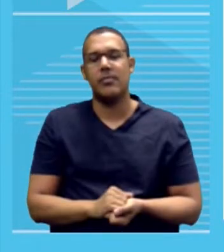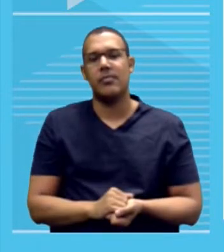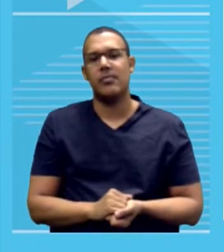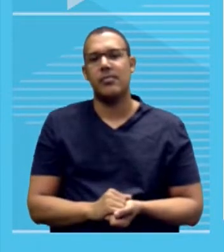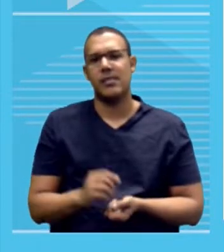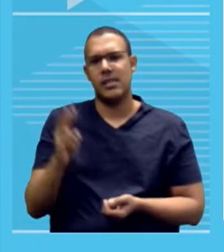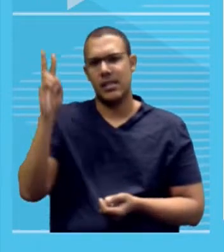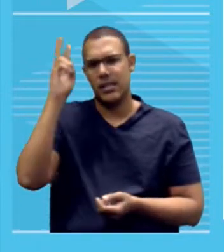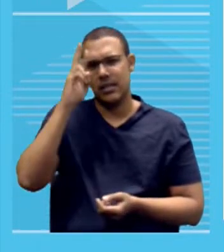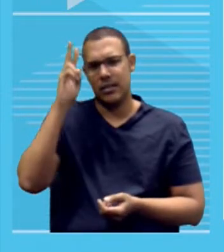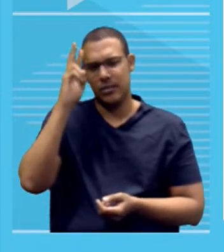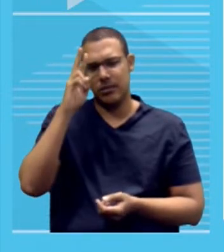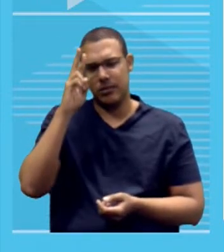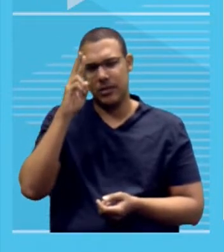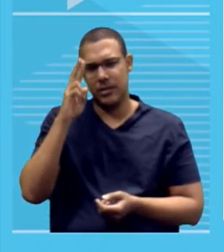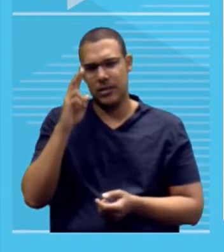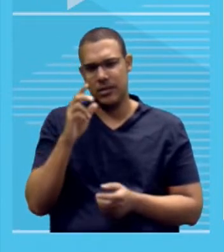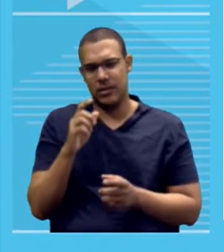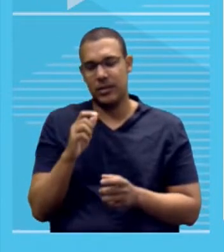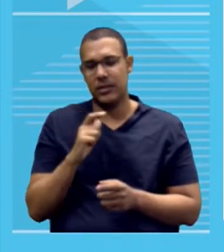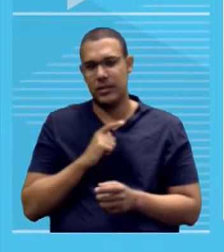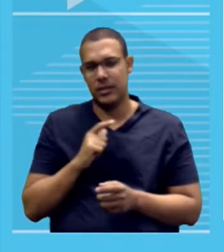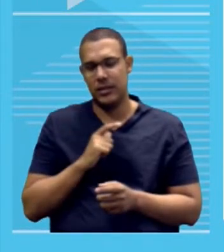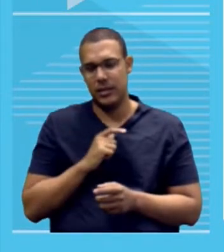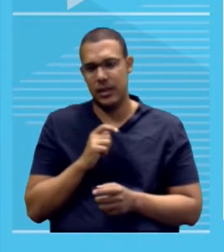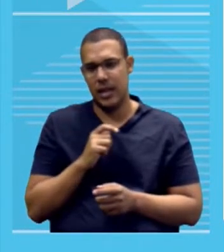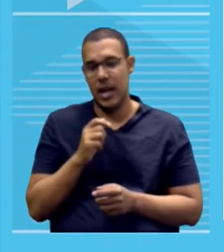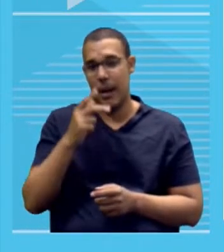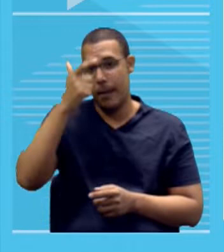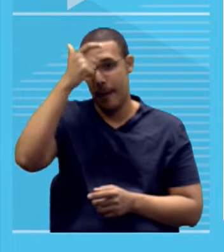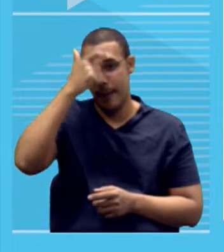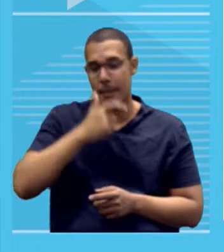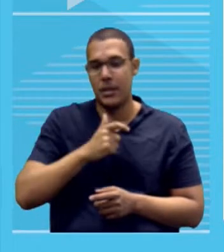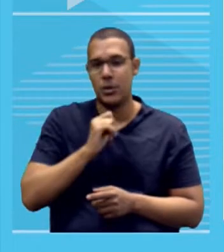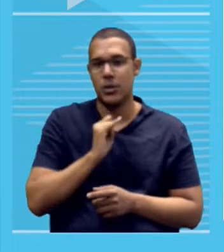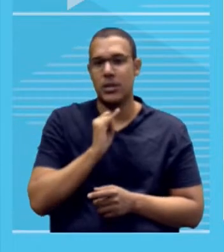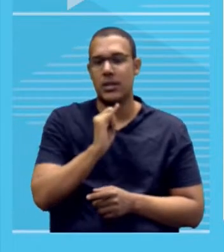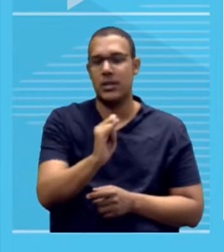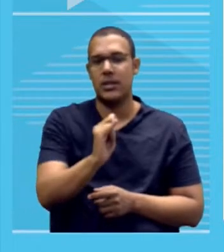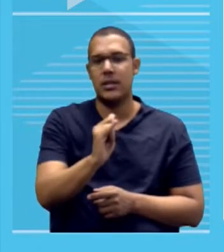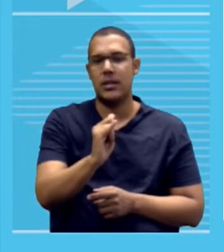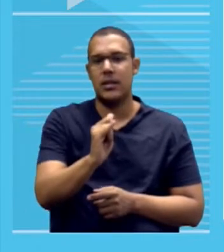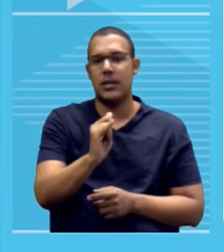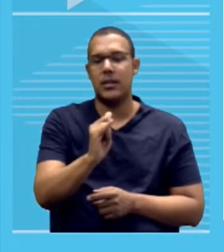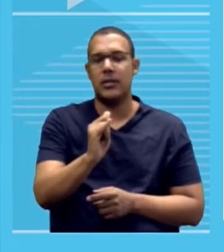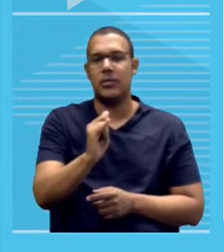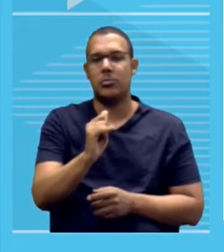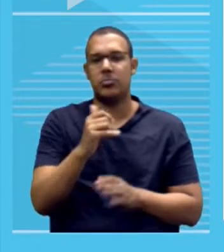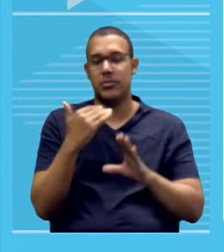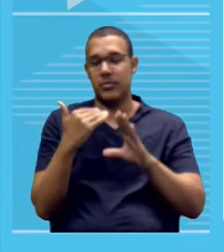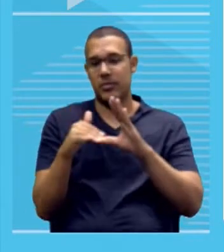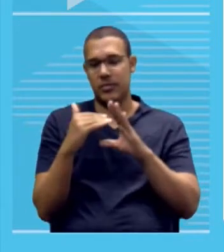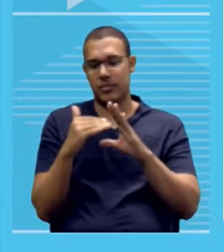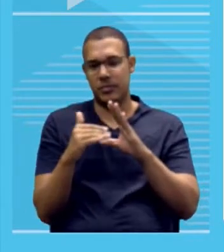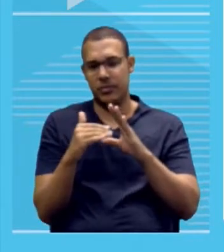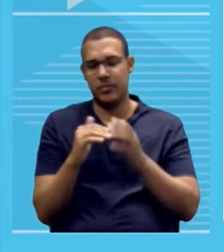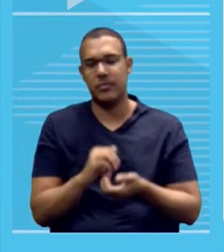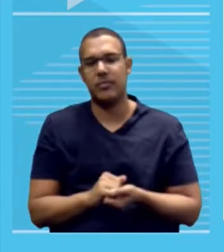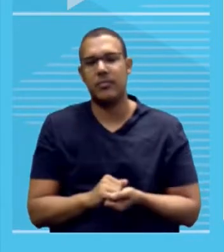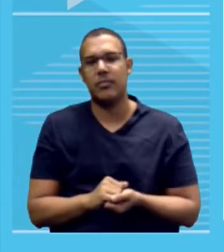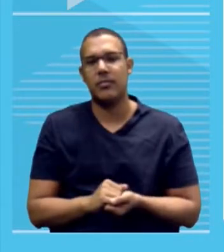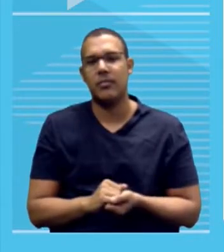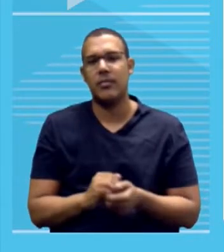comunicacional a gente tem sempre um emissor aquele que envia uma mensagem a mensagem em si é claro